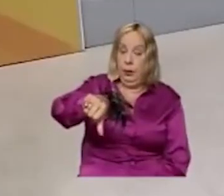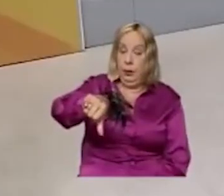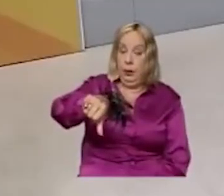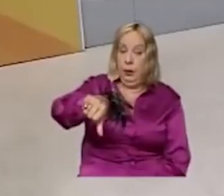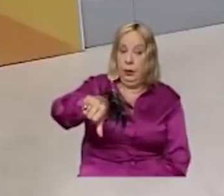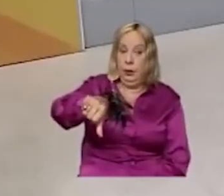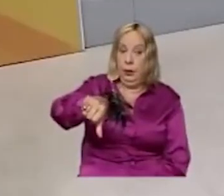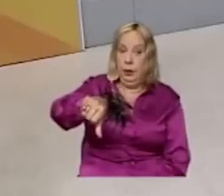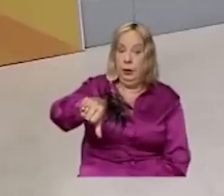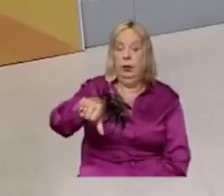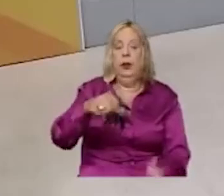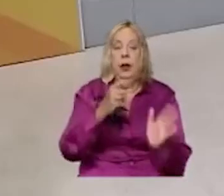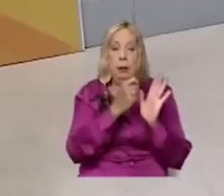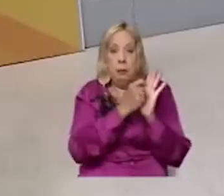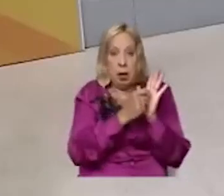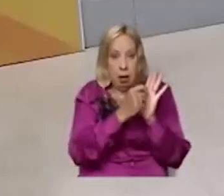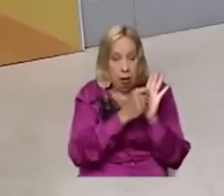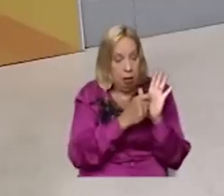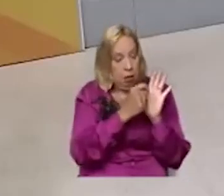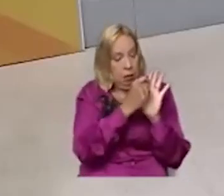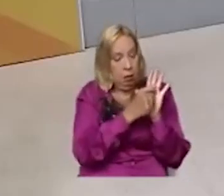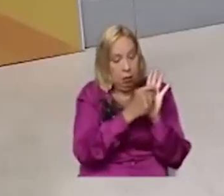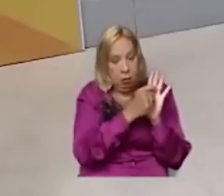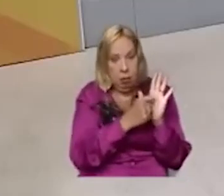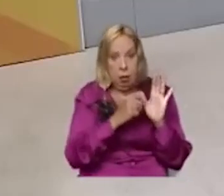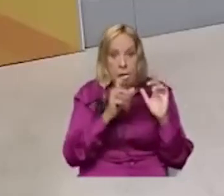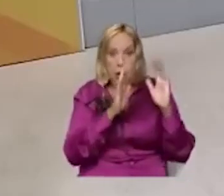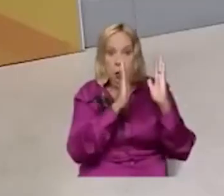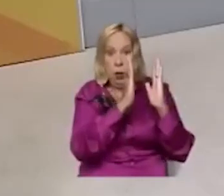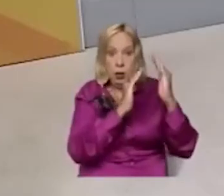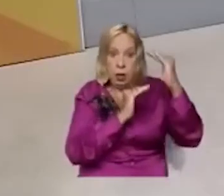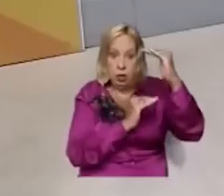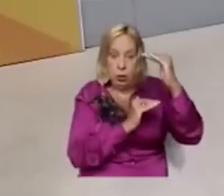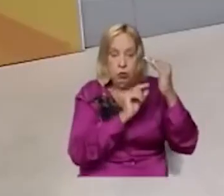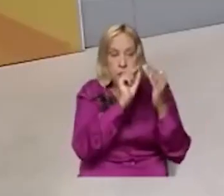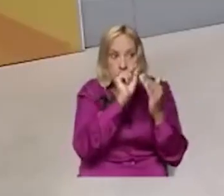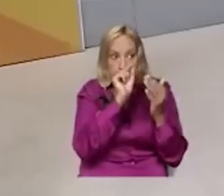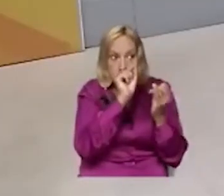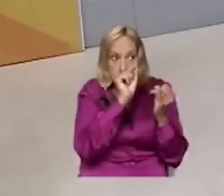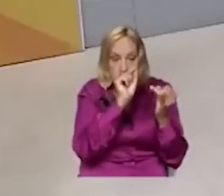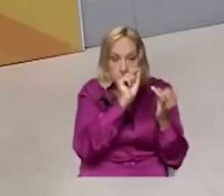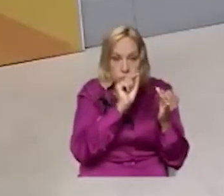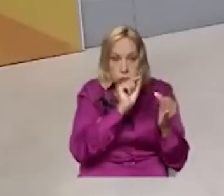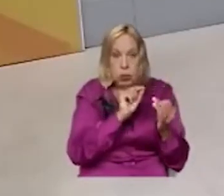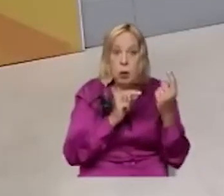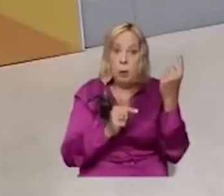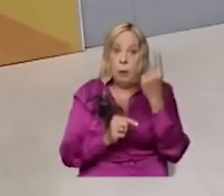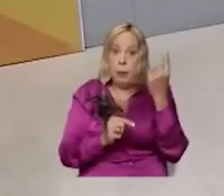9, viu? Marcou o 31, marcou o 9, marcou